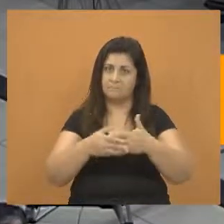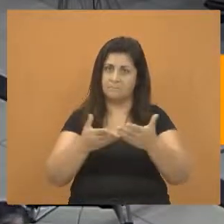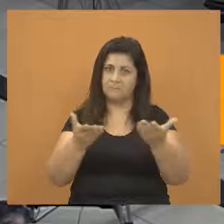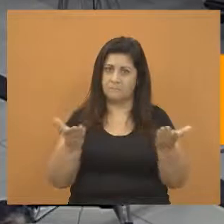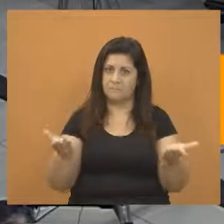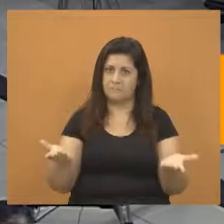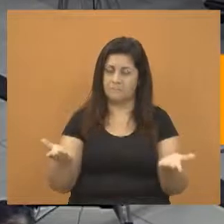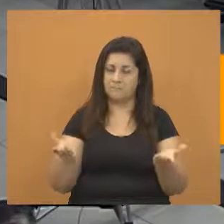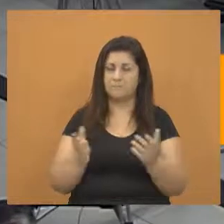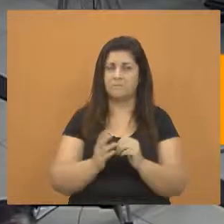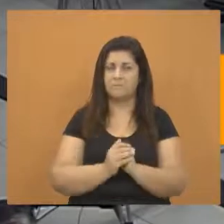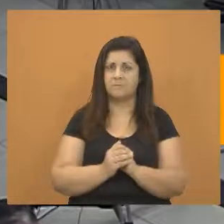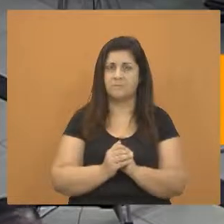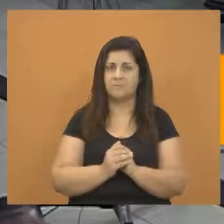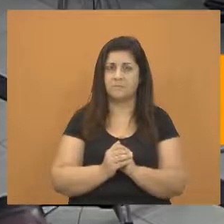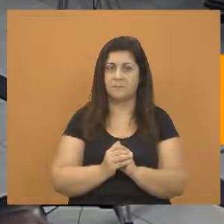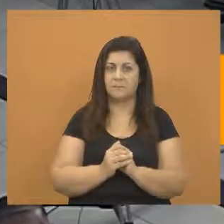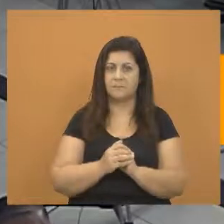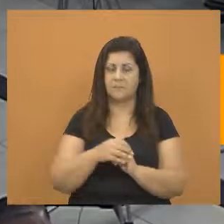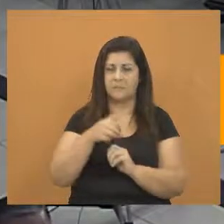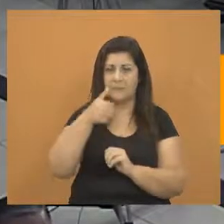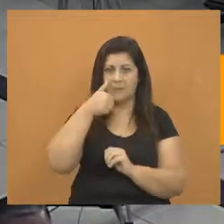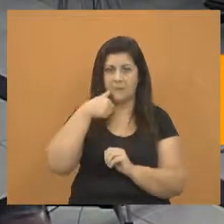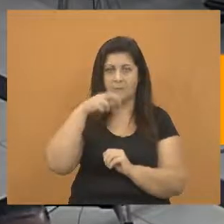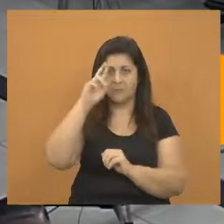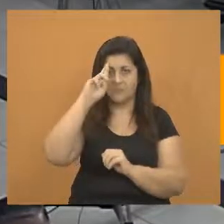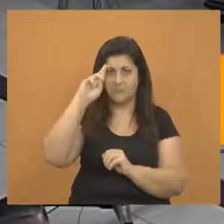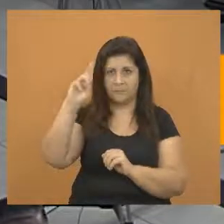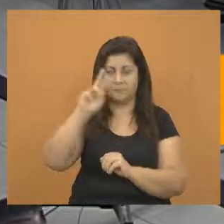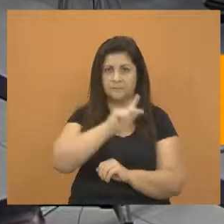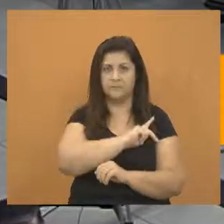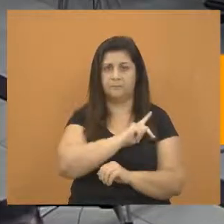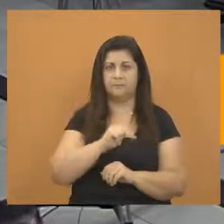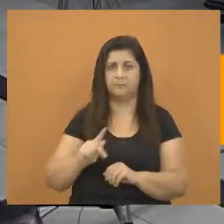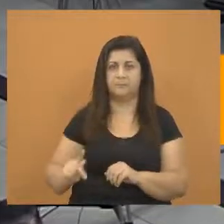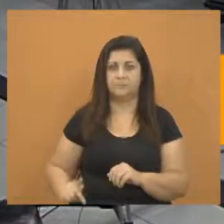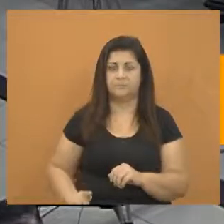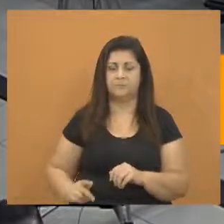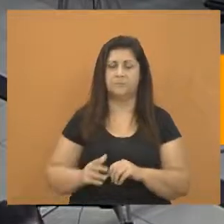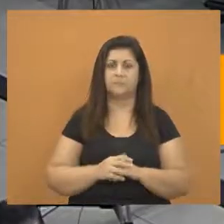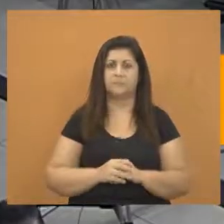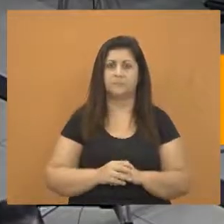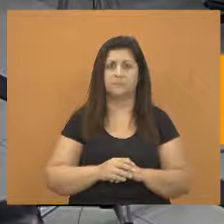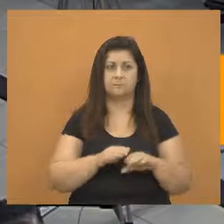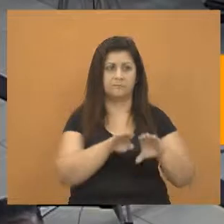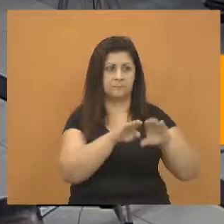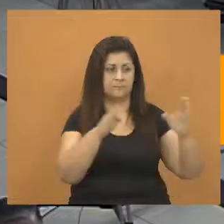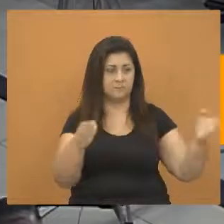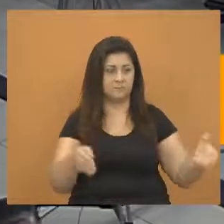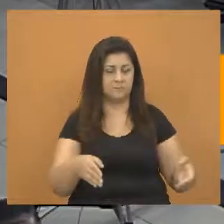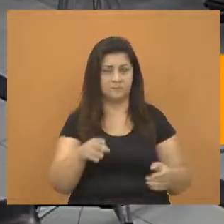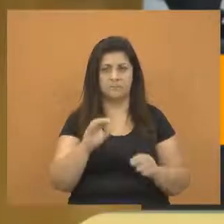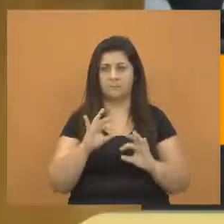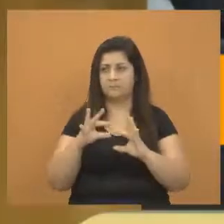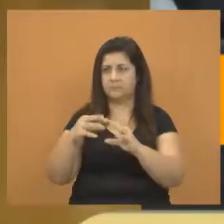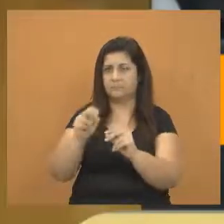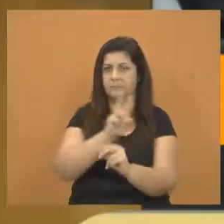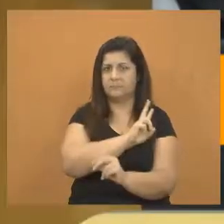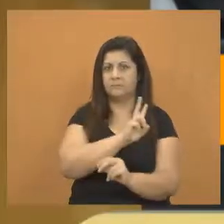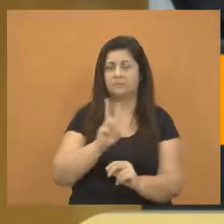Sua Excelência Lucimar Ponciano, presidente desta Câmara, a mesa diretora, os senhores vereadores.